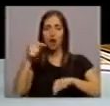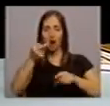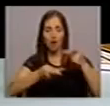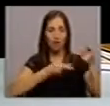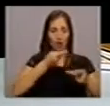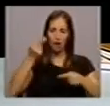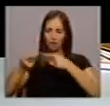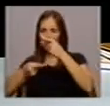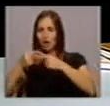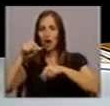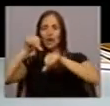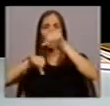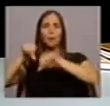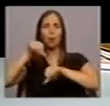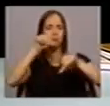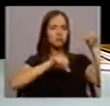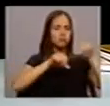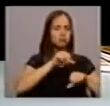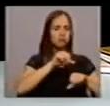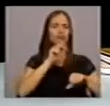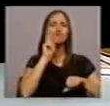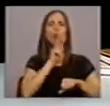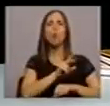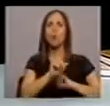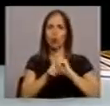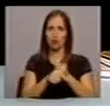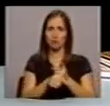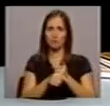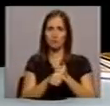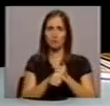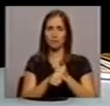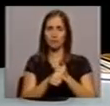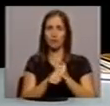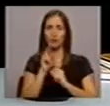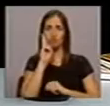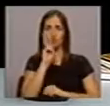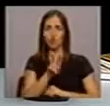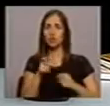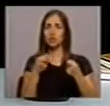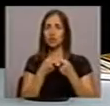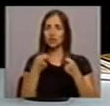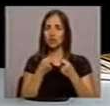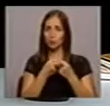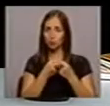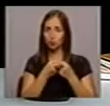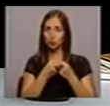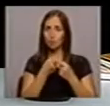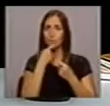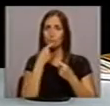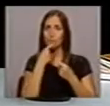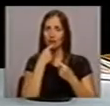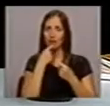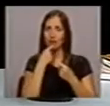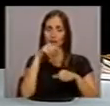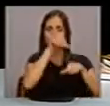tungstênio e molibdênio, e o que é que eles encontraram? Encontraram dois tipos de meteoritos com estes isótopos